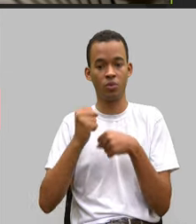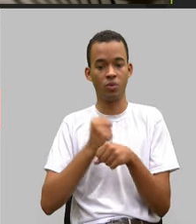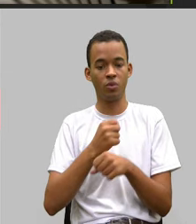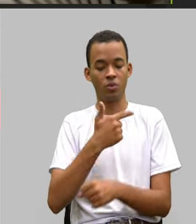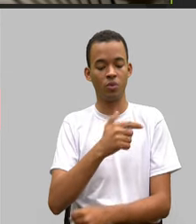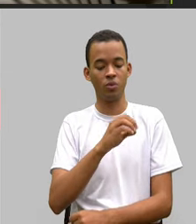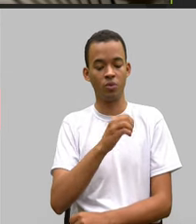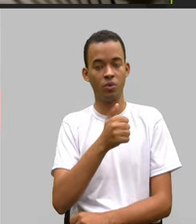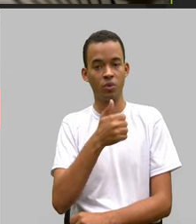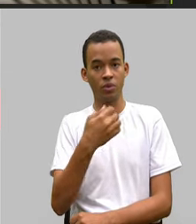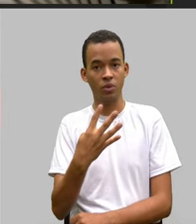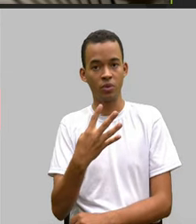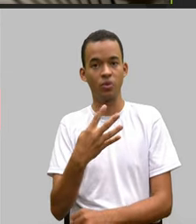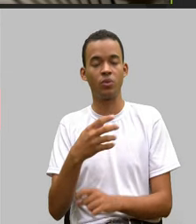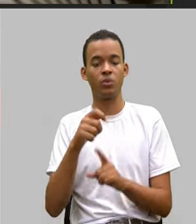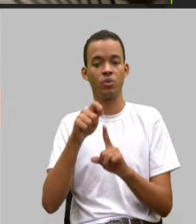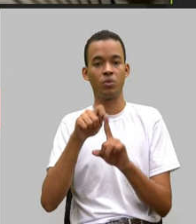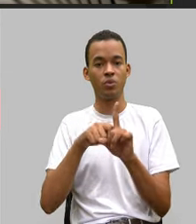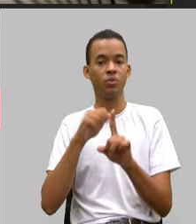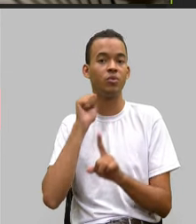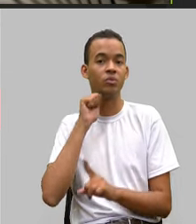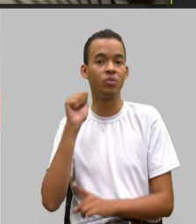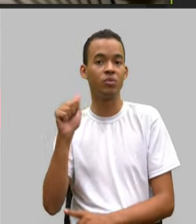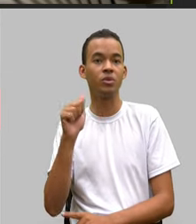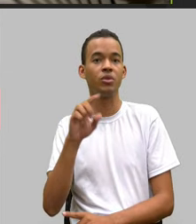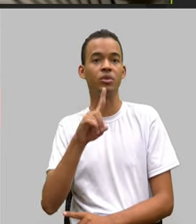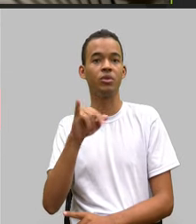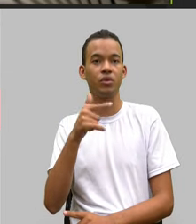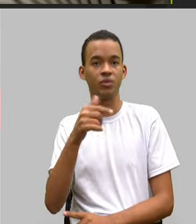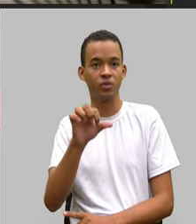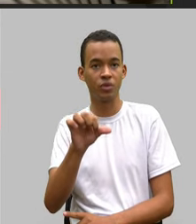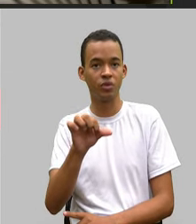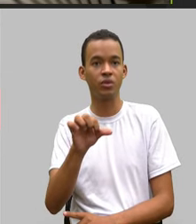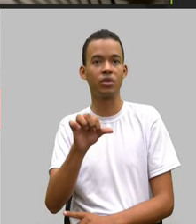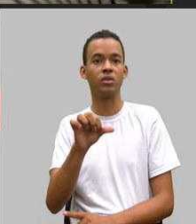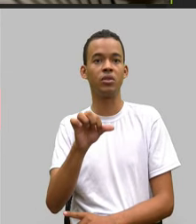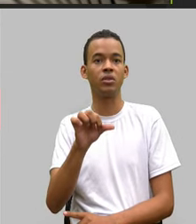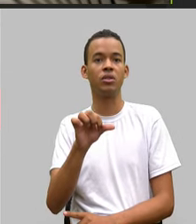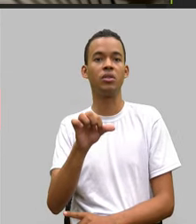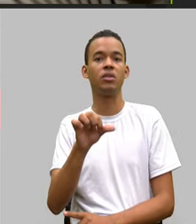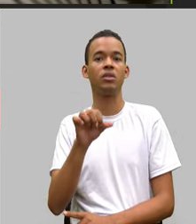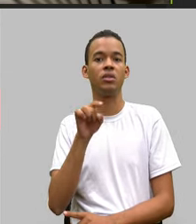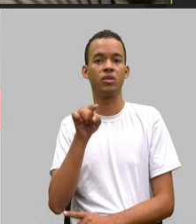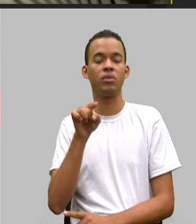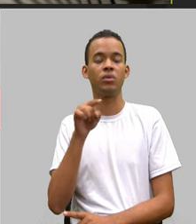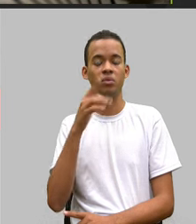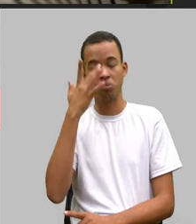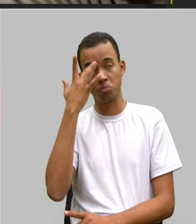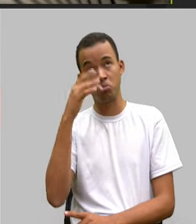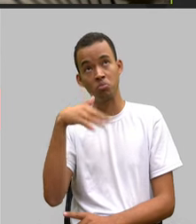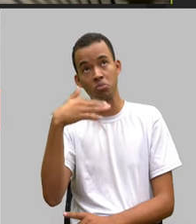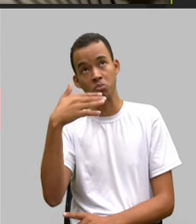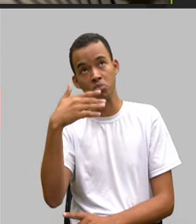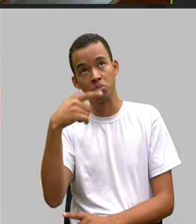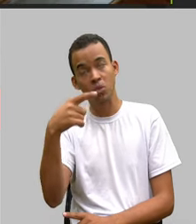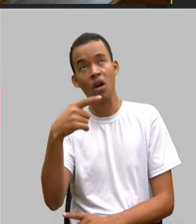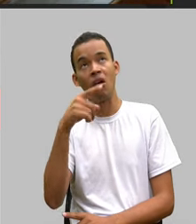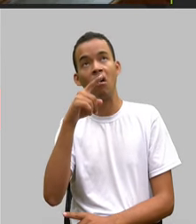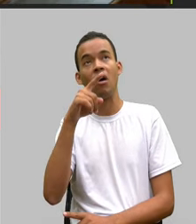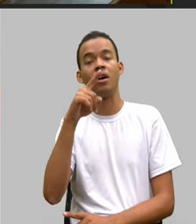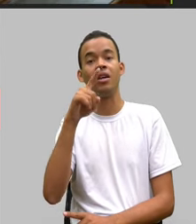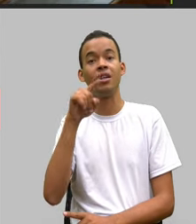amanhã ou depois fazem 10 anos que meu filho usa cannabis desde que ele usou a primeira